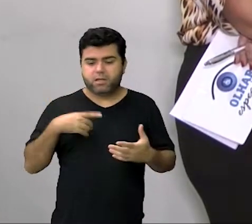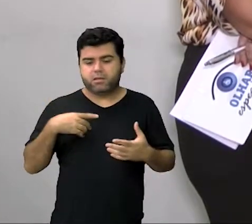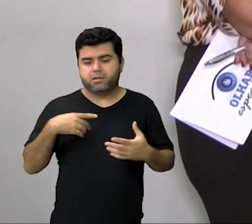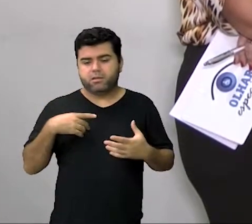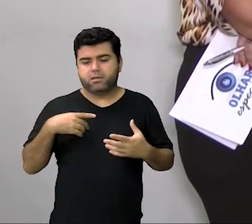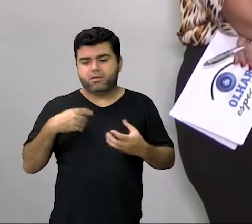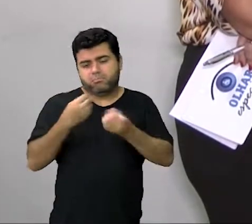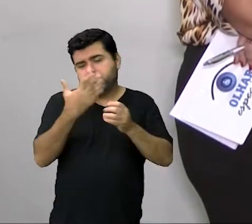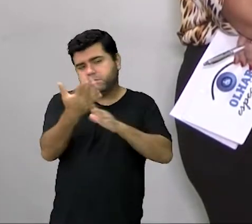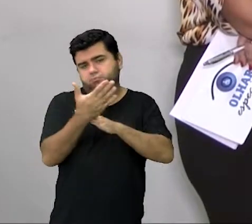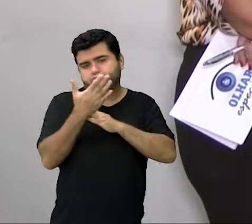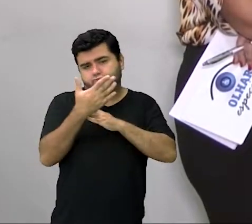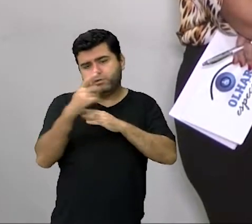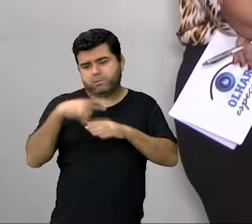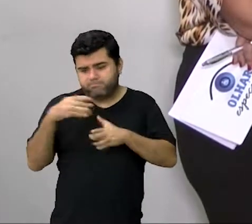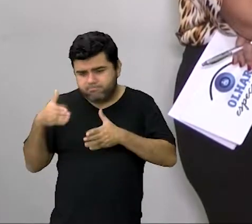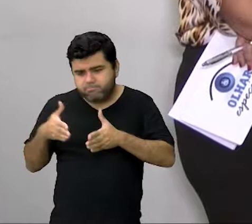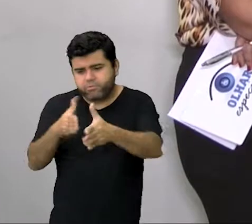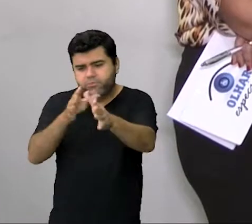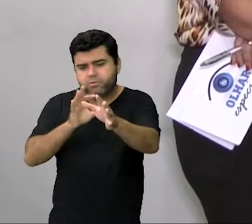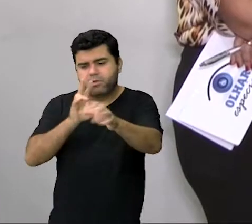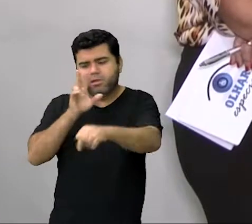direção no tratamento correto.